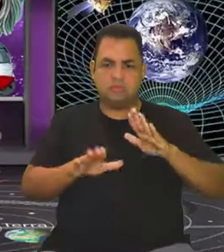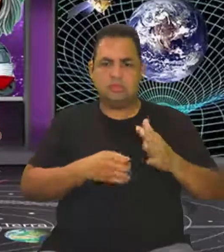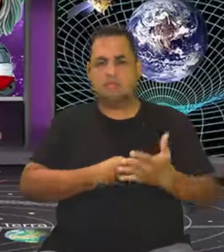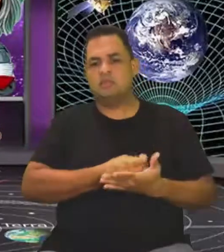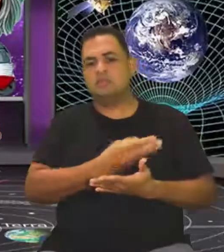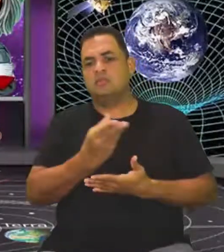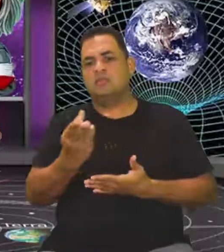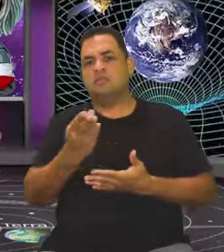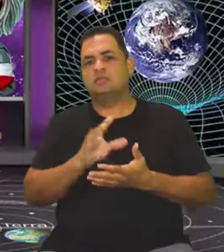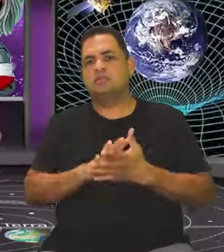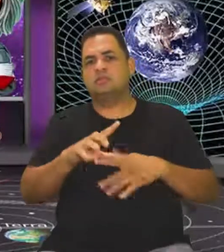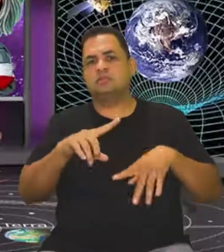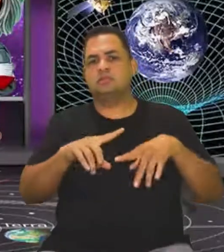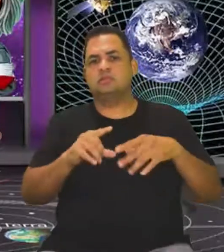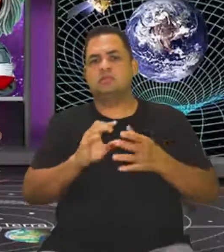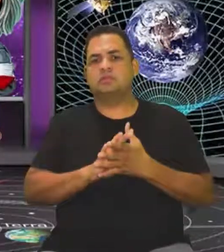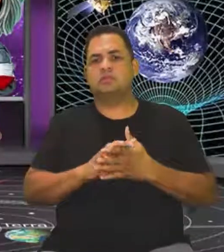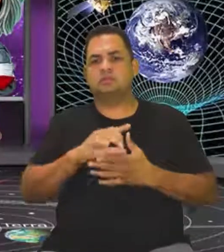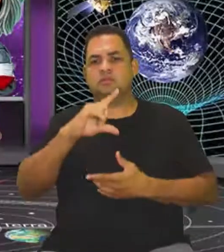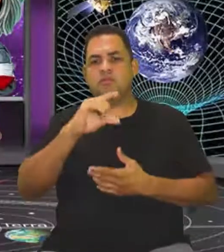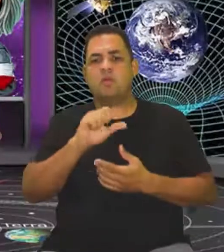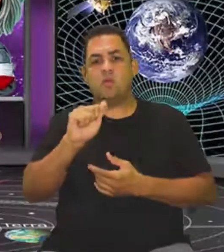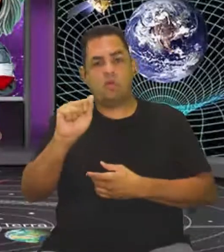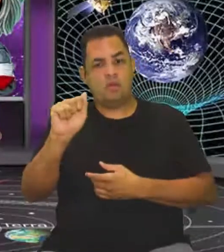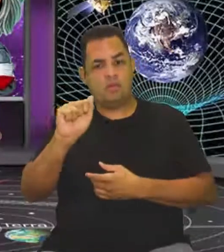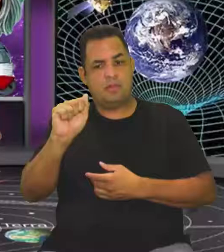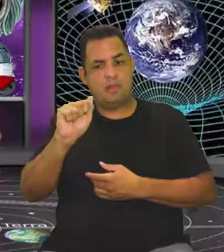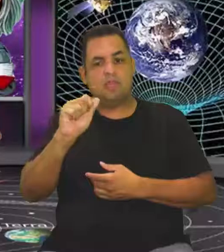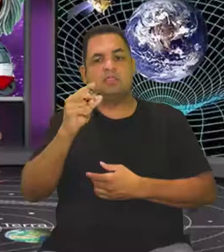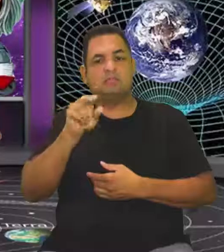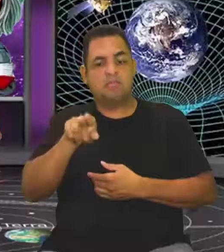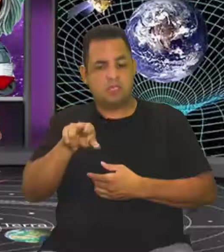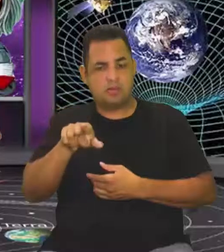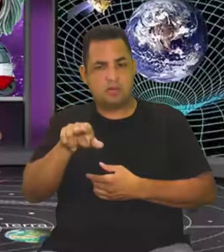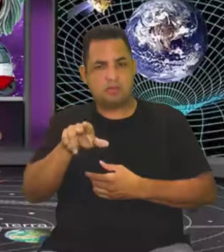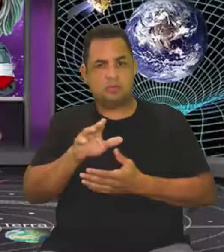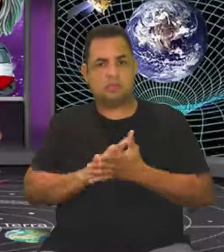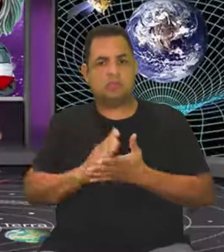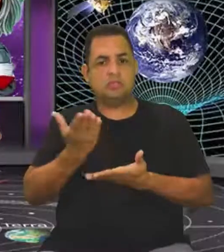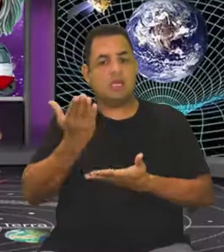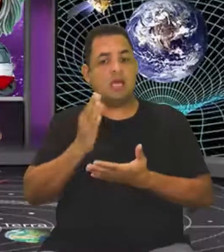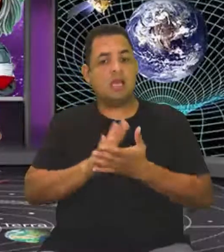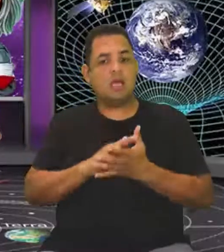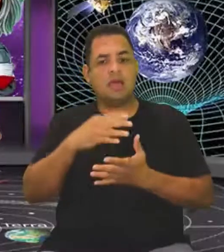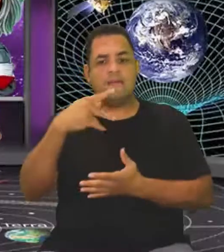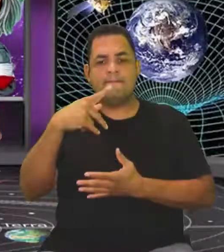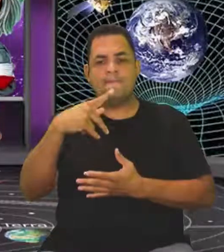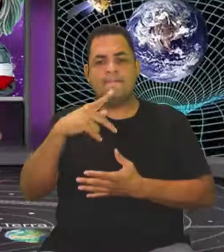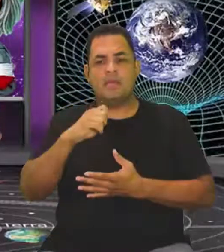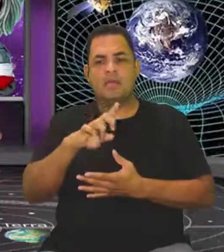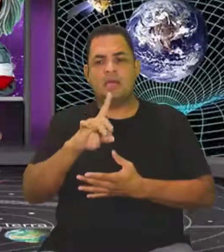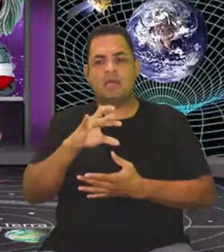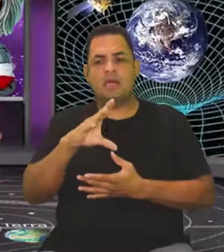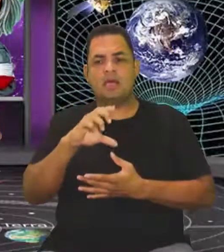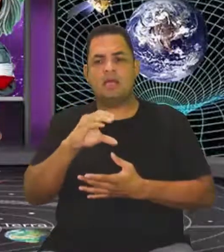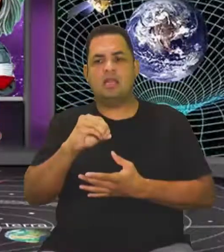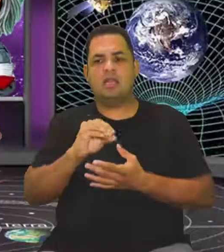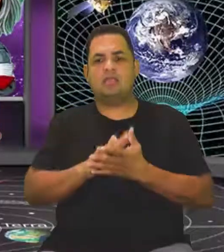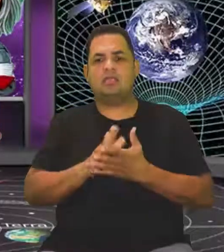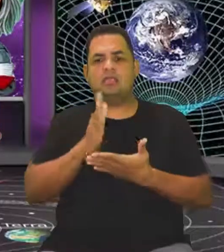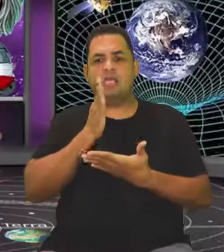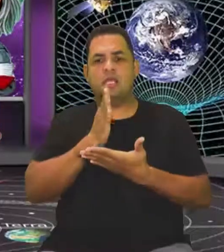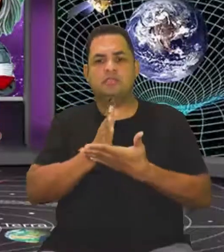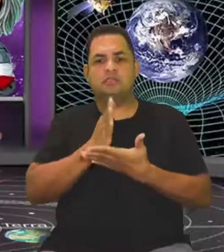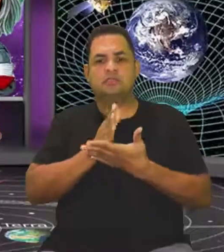quantidade de resistores, essa corrente ela é a mesma. Nós vimos lá na associação em paralelo que essa corrente ela se